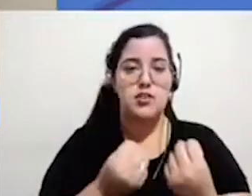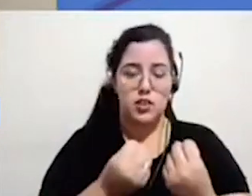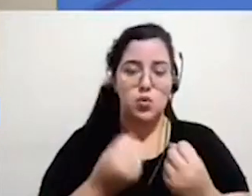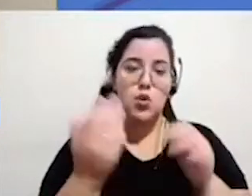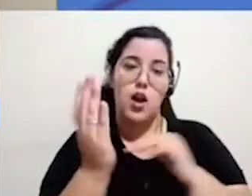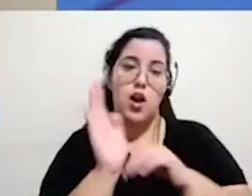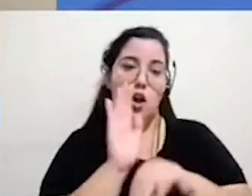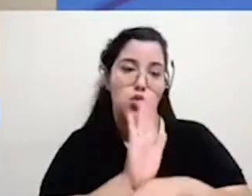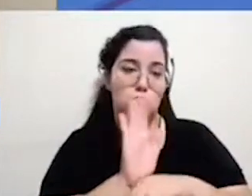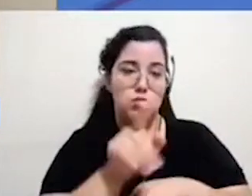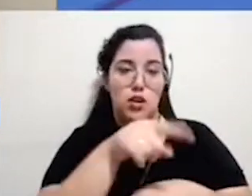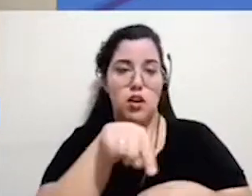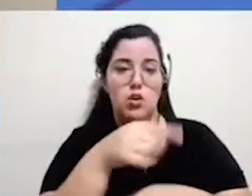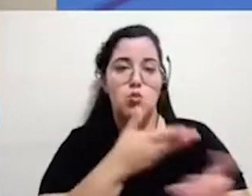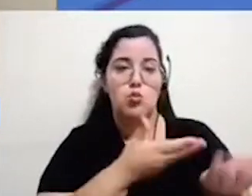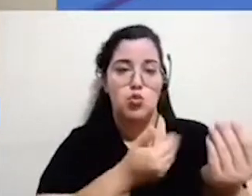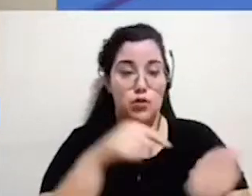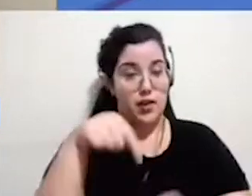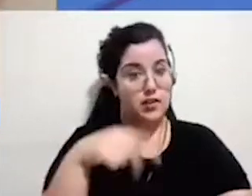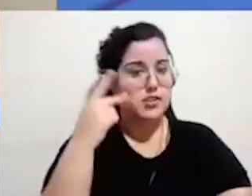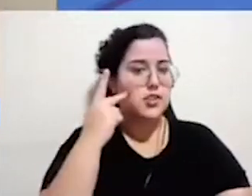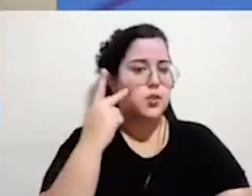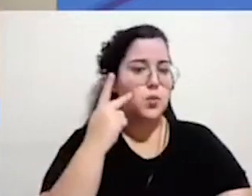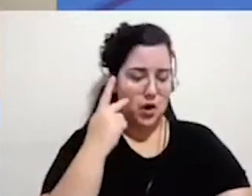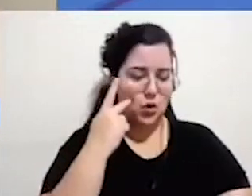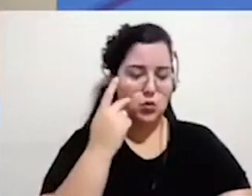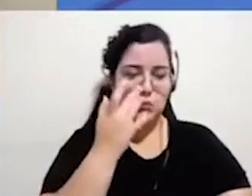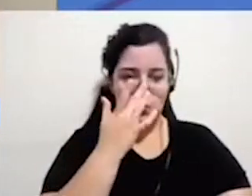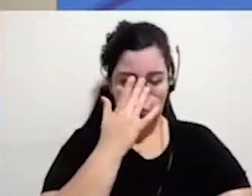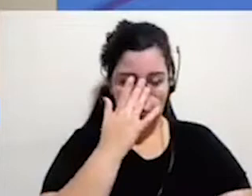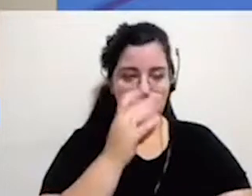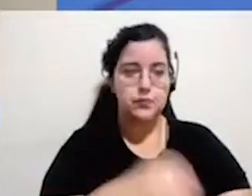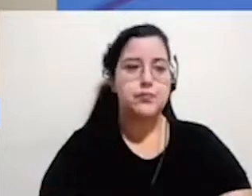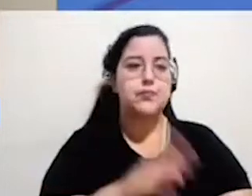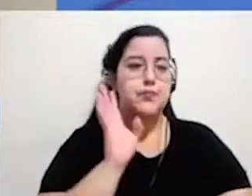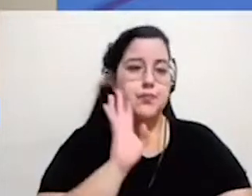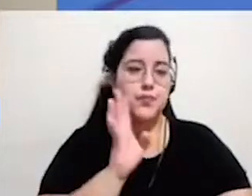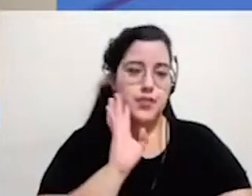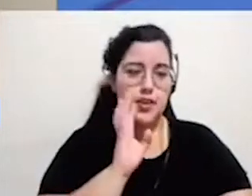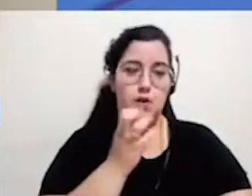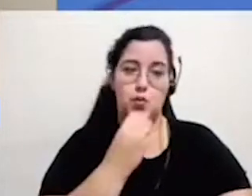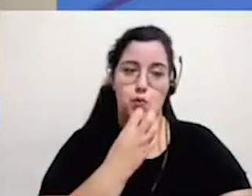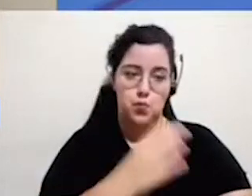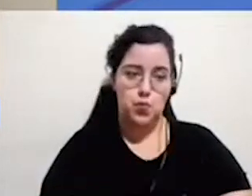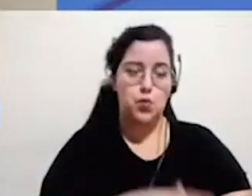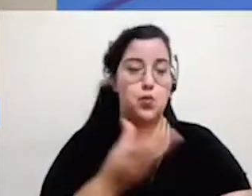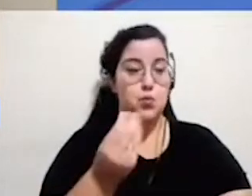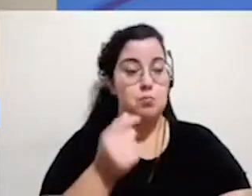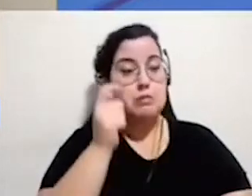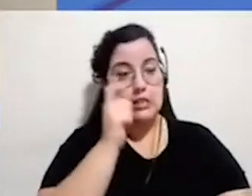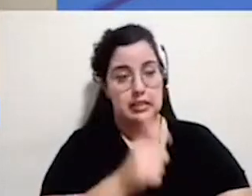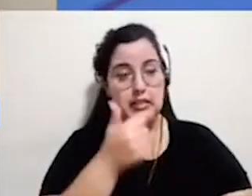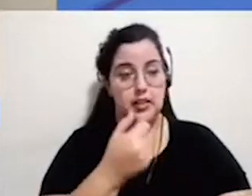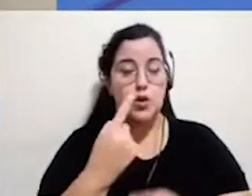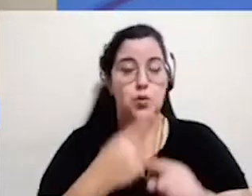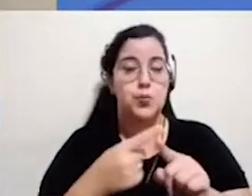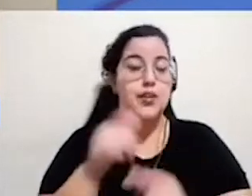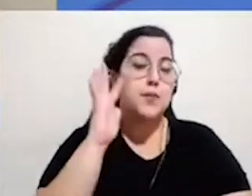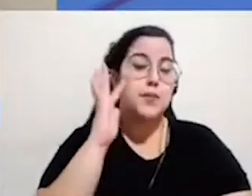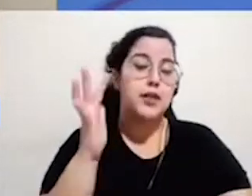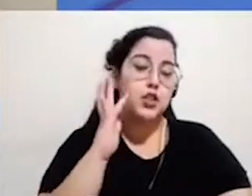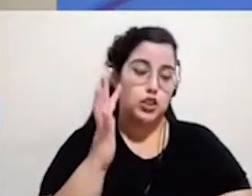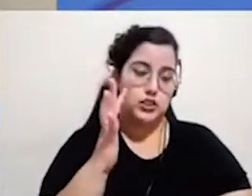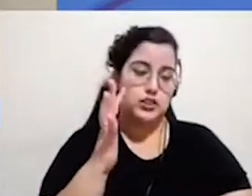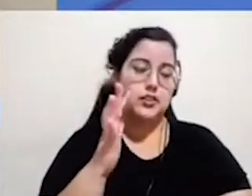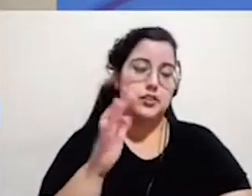agora a rodar aqui em São Paulo. Esse tipo de coisa é muito desejável. É muito desejável, porque pensa o seguinte, do ponto